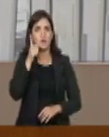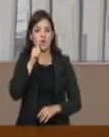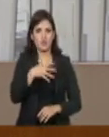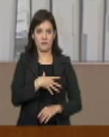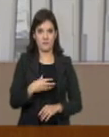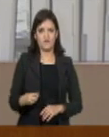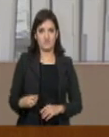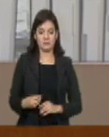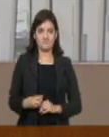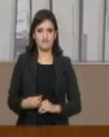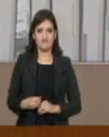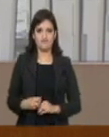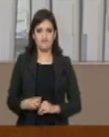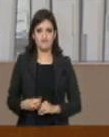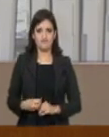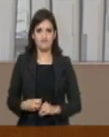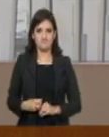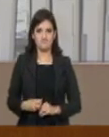ciclano,